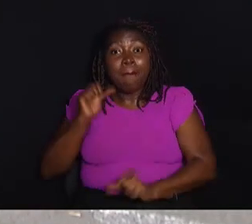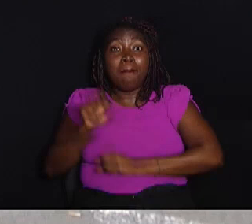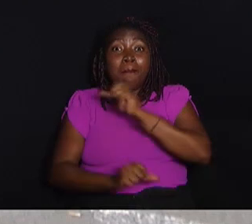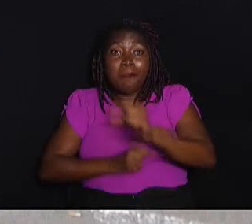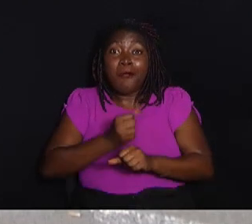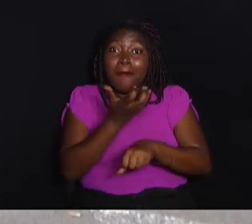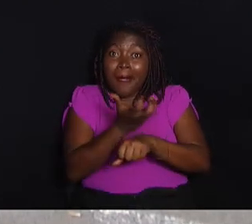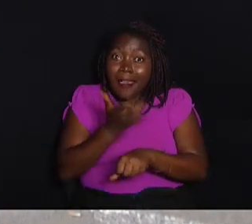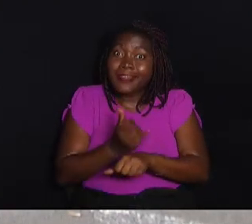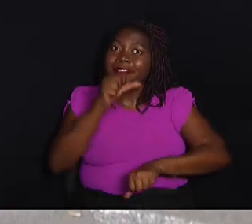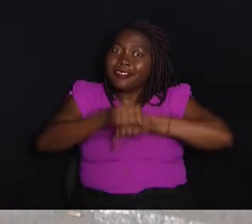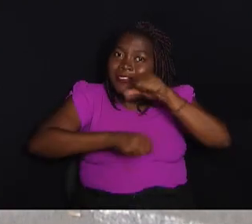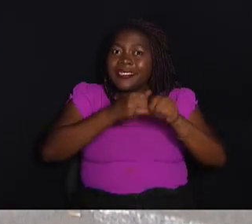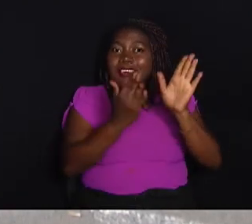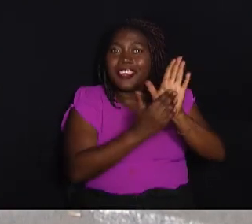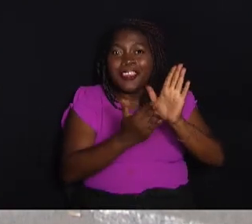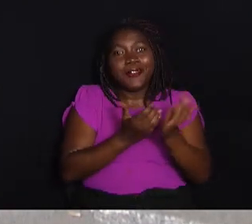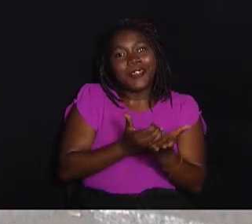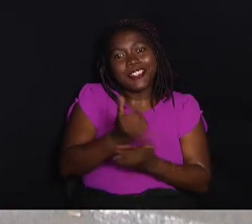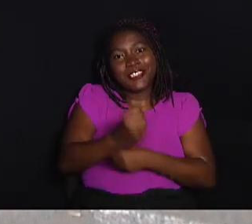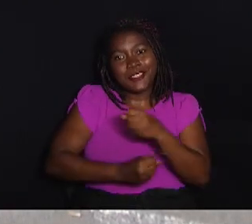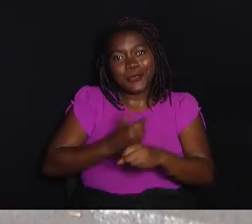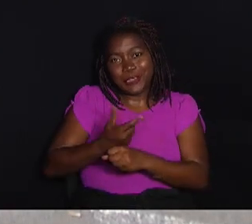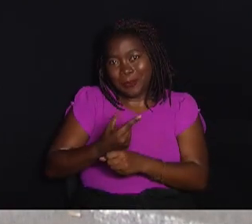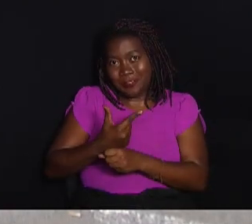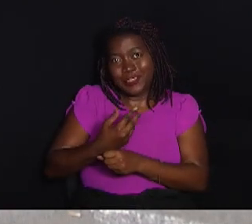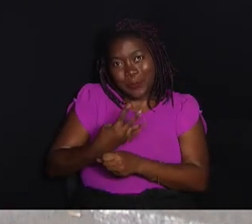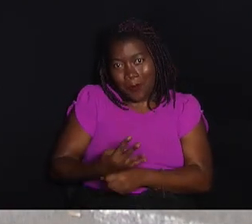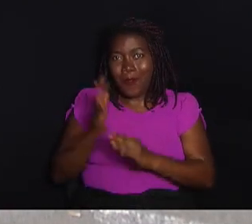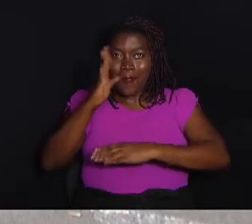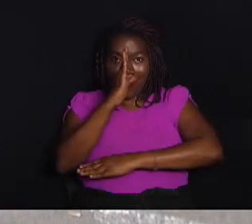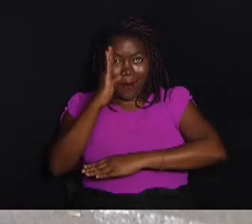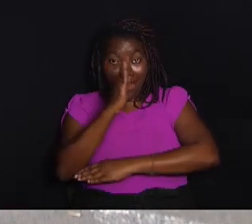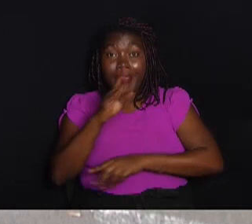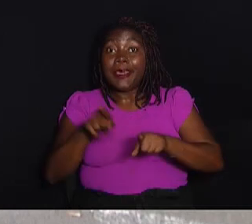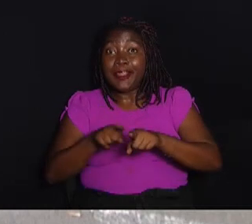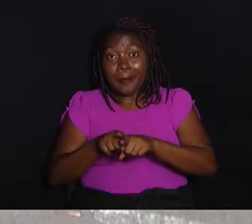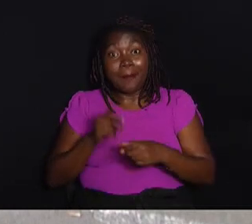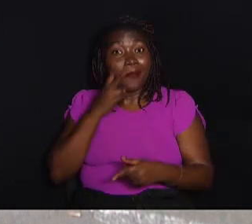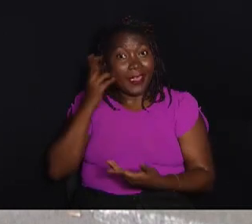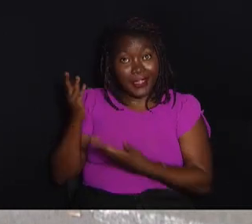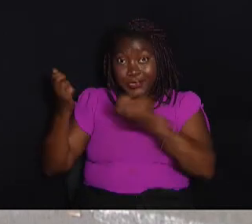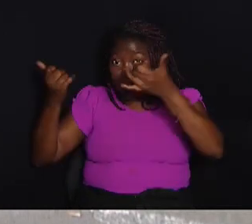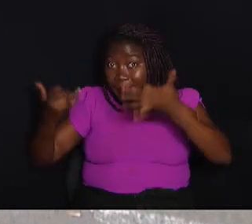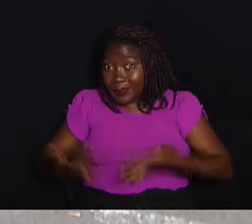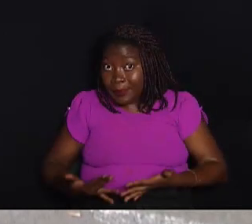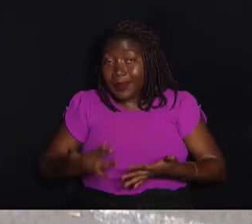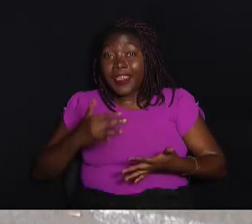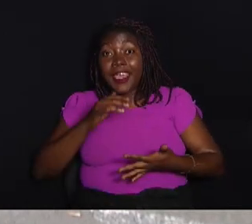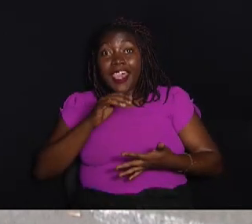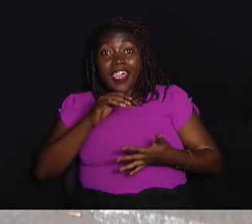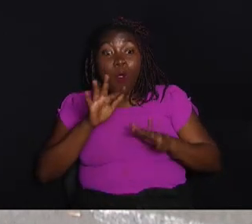virar pautas Logo no início de 2024 na Câmara dos Vereadores ainda segundo Eduardo magoga quando a família leva um